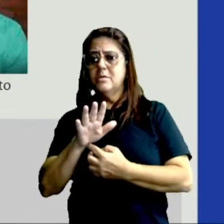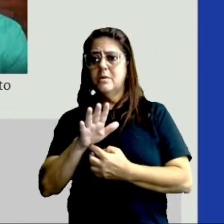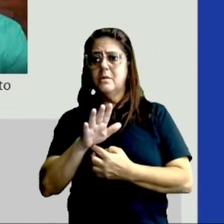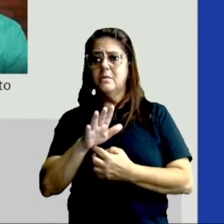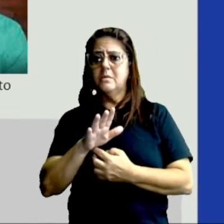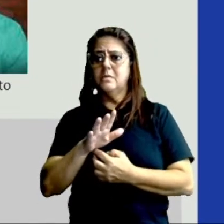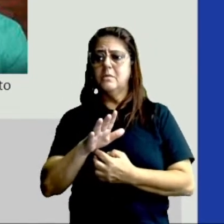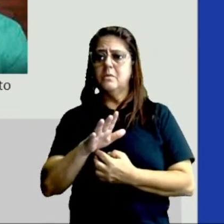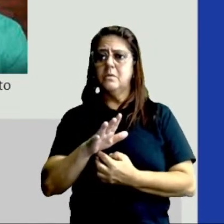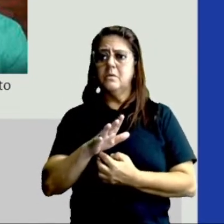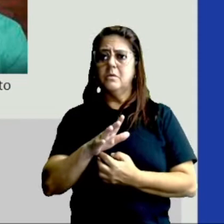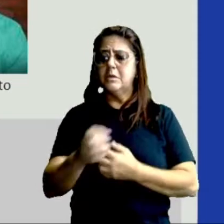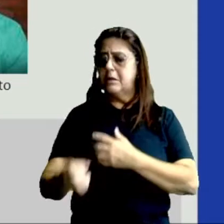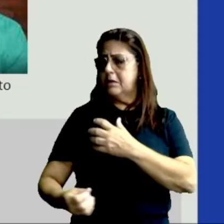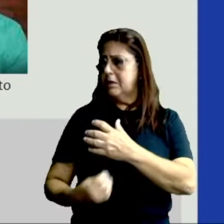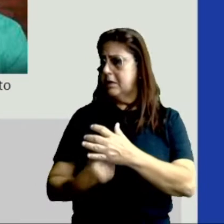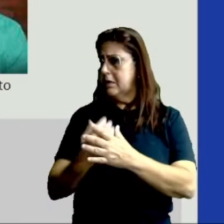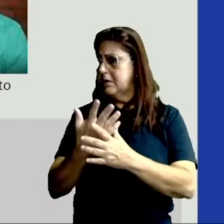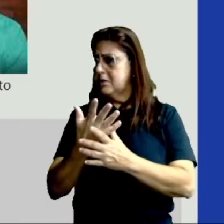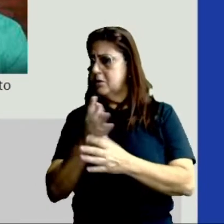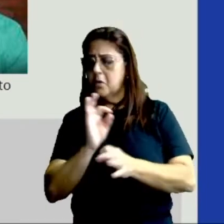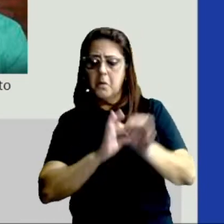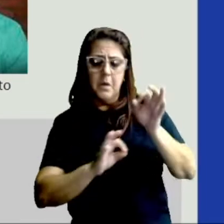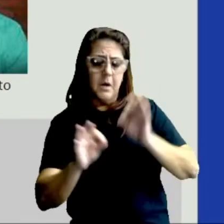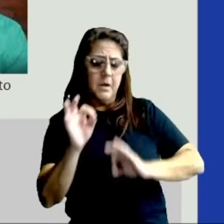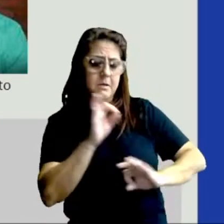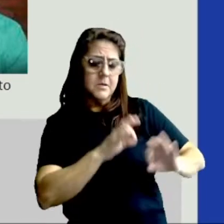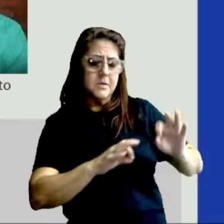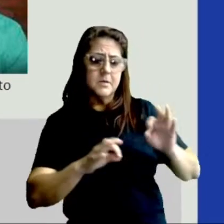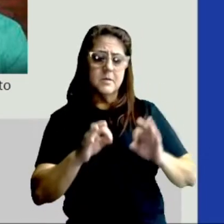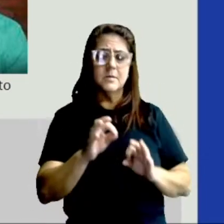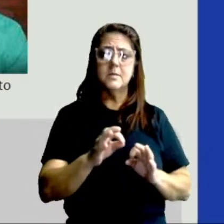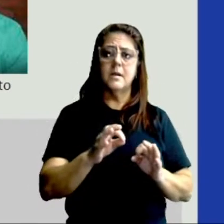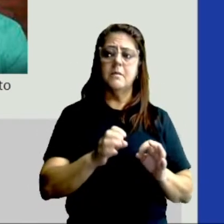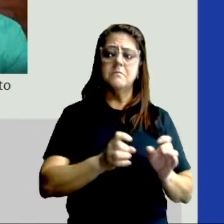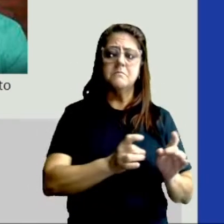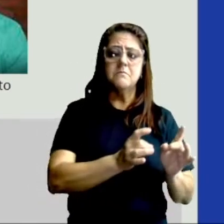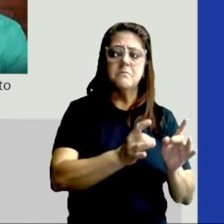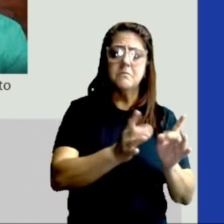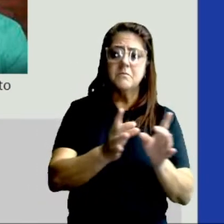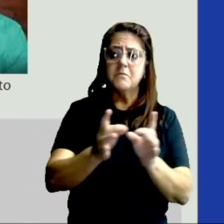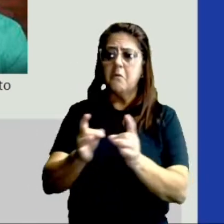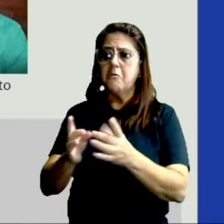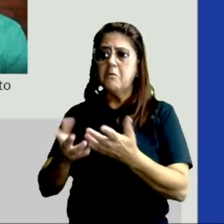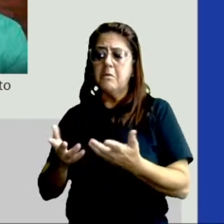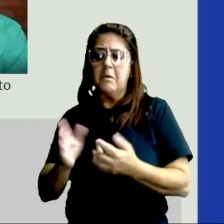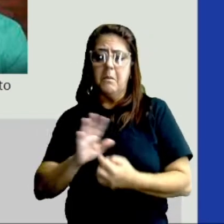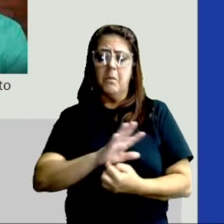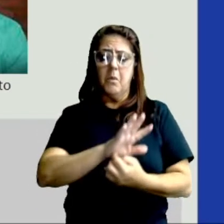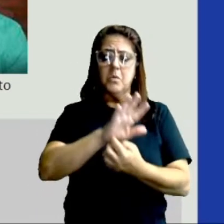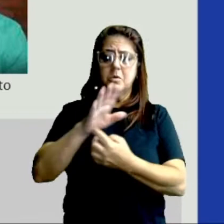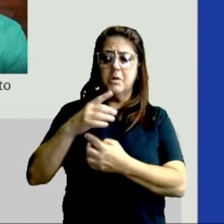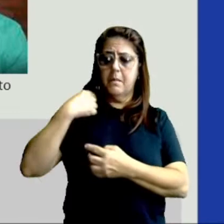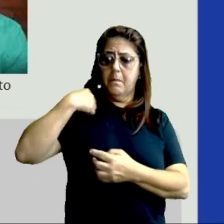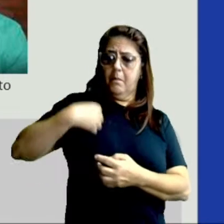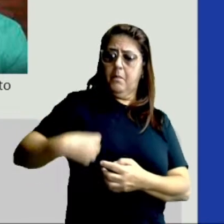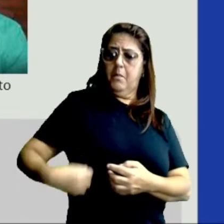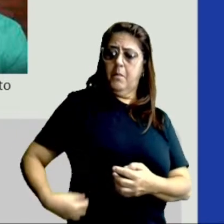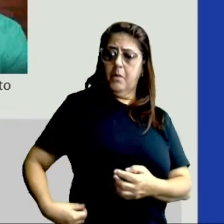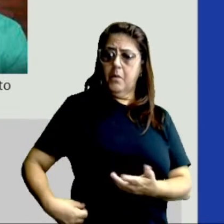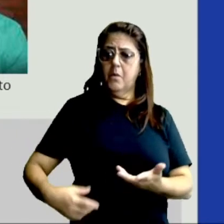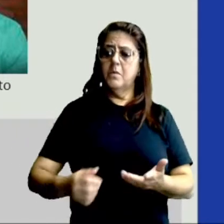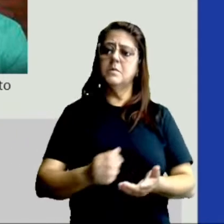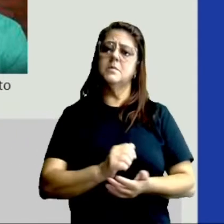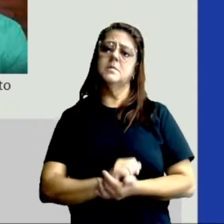aí as suas criações e acredito que também como forma para se existirem né bolsas que